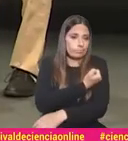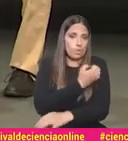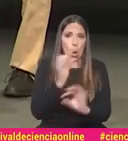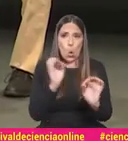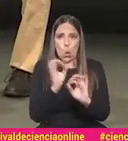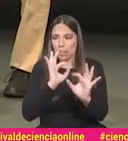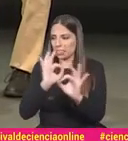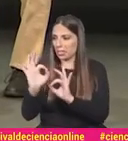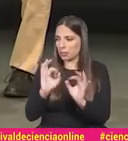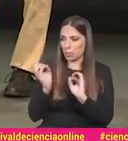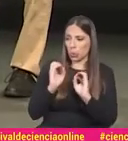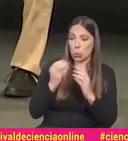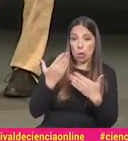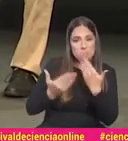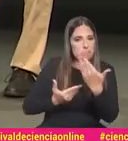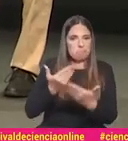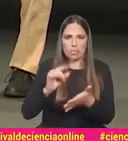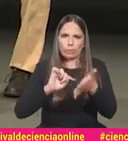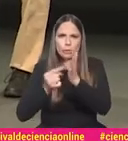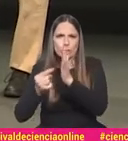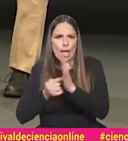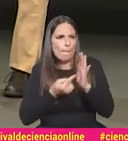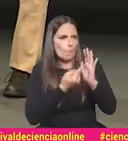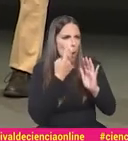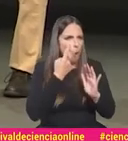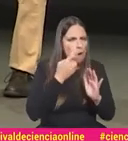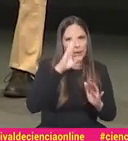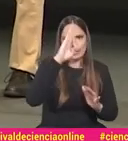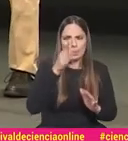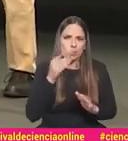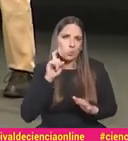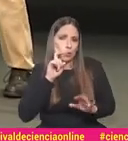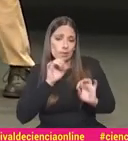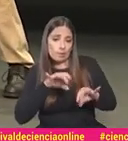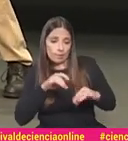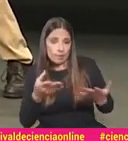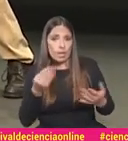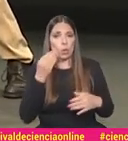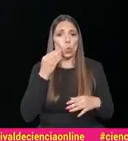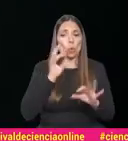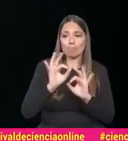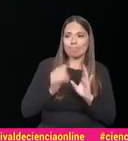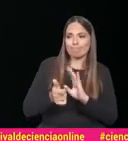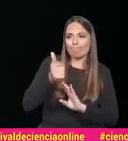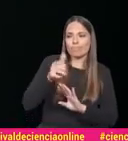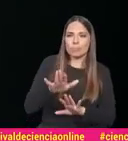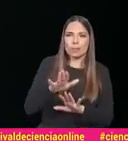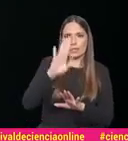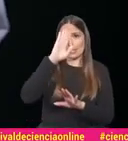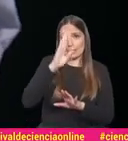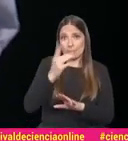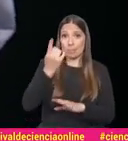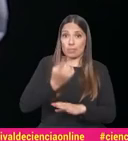temos tratamento, estamos a avançar, testamos, sabemos prevenir, sabemos tratar melhor, mas sabemos com certeza que